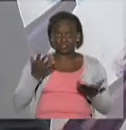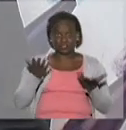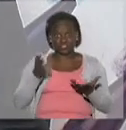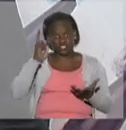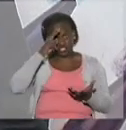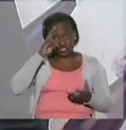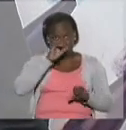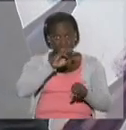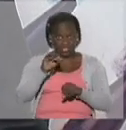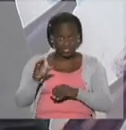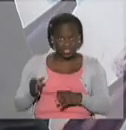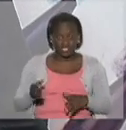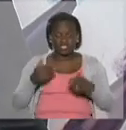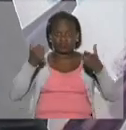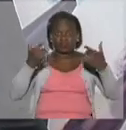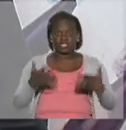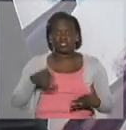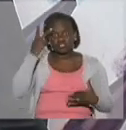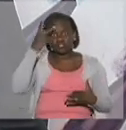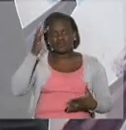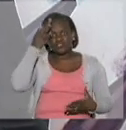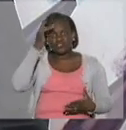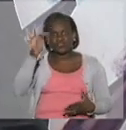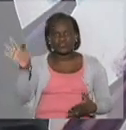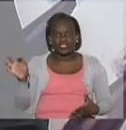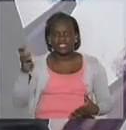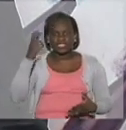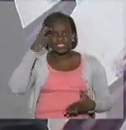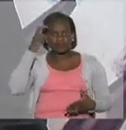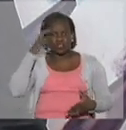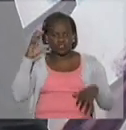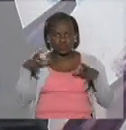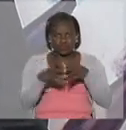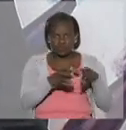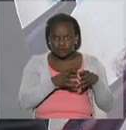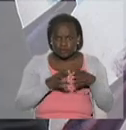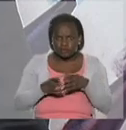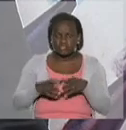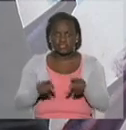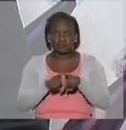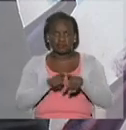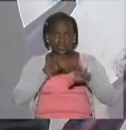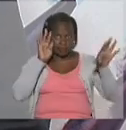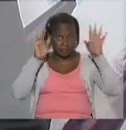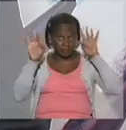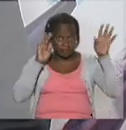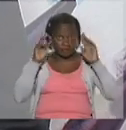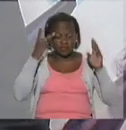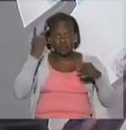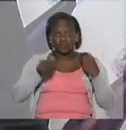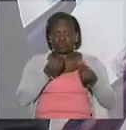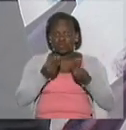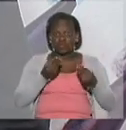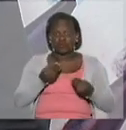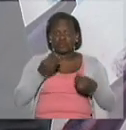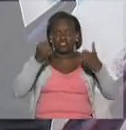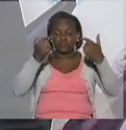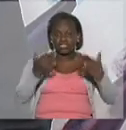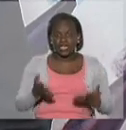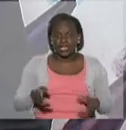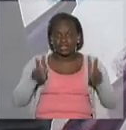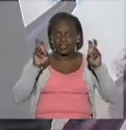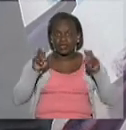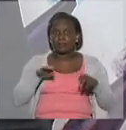Olá, no Histórias que Ensinam de hoje nós vamos falar sobre filosofia, sabedorias tribais e refletir sobre como